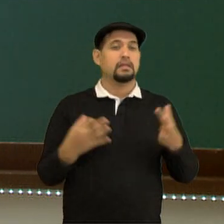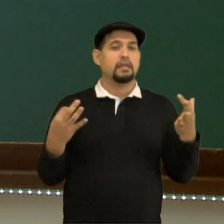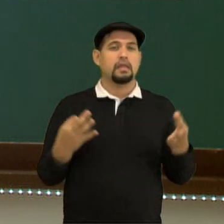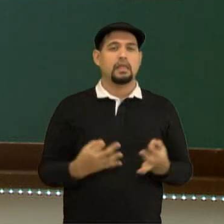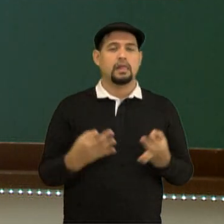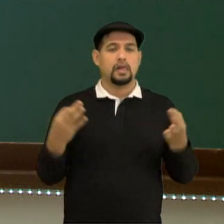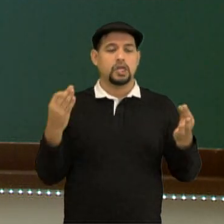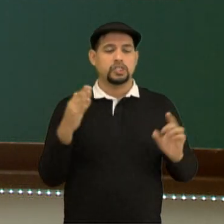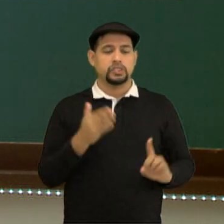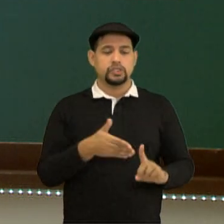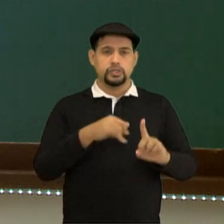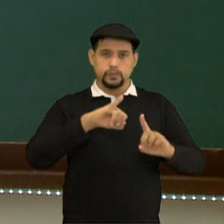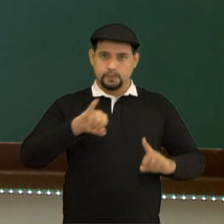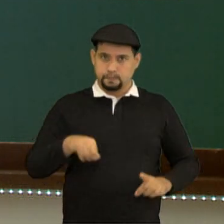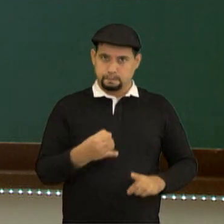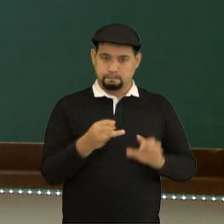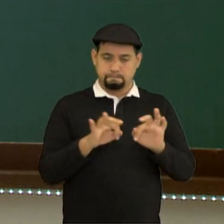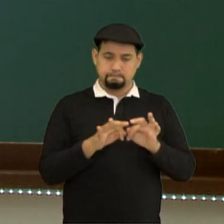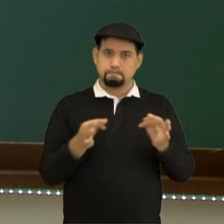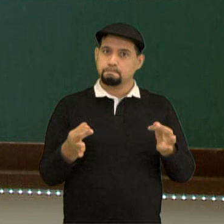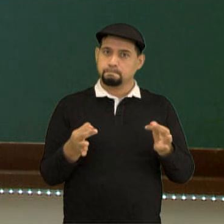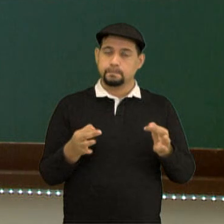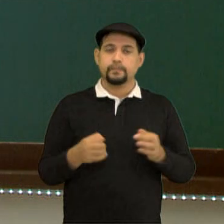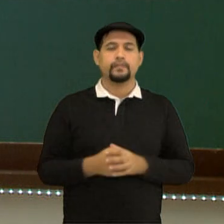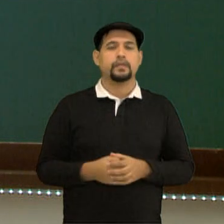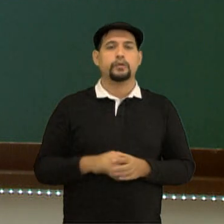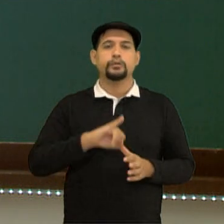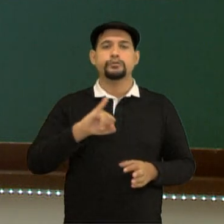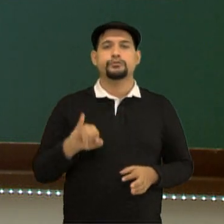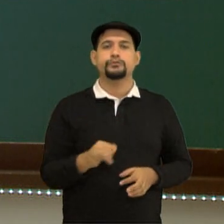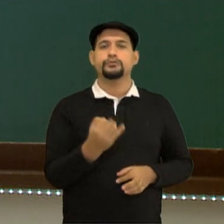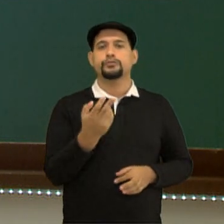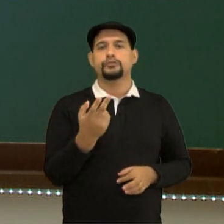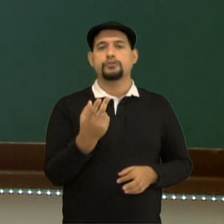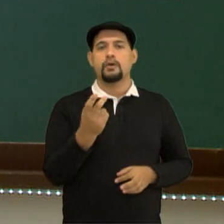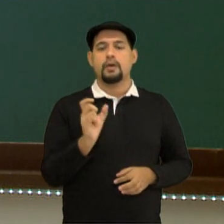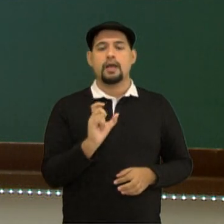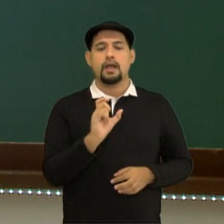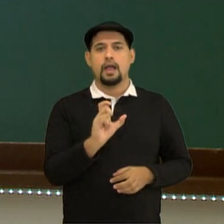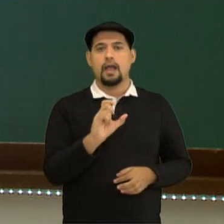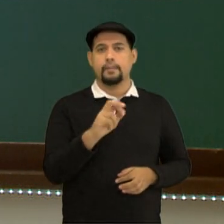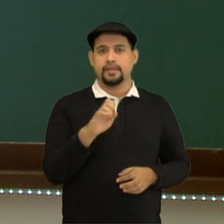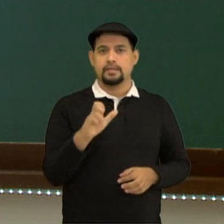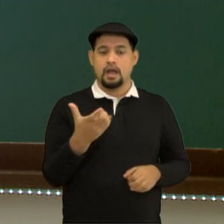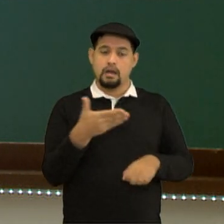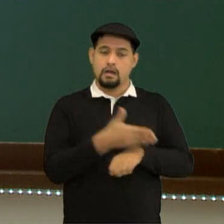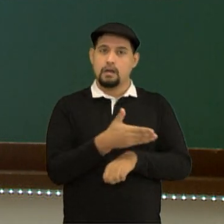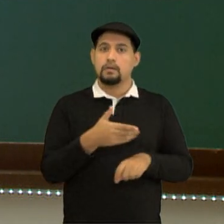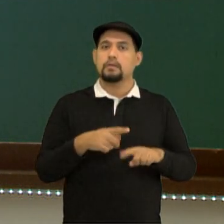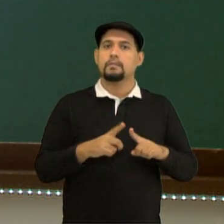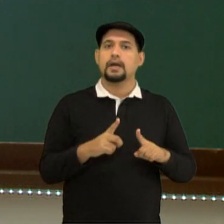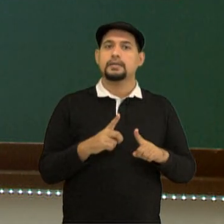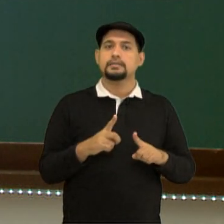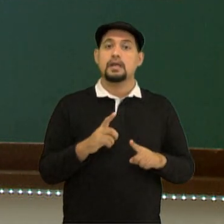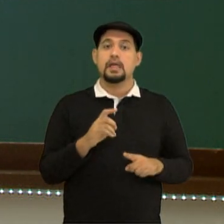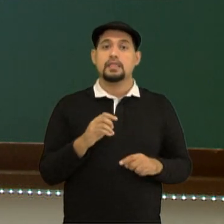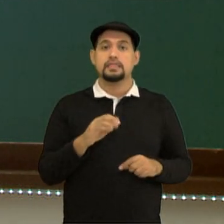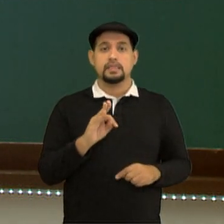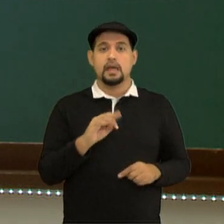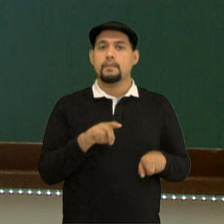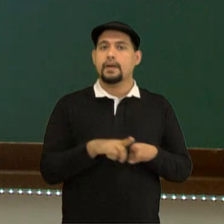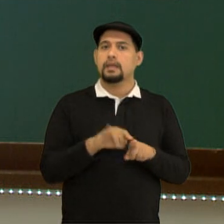fórmula direta do juro simples, que juro é igual a capital, a taxa e o tempo. Agora a gente vai substituir